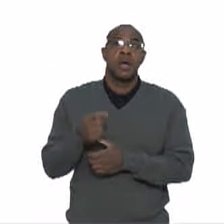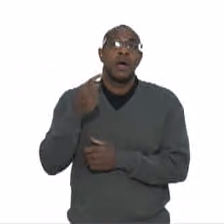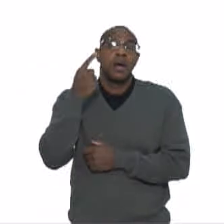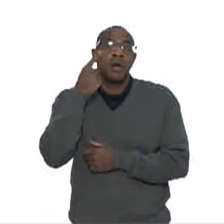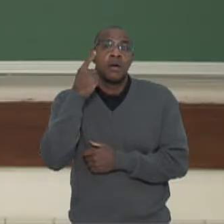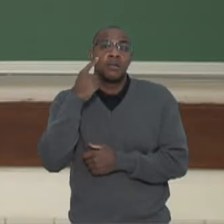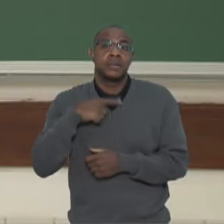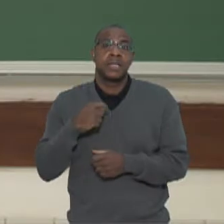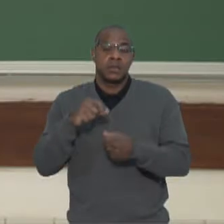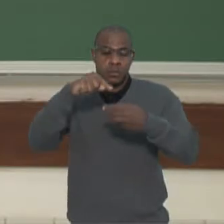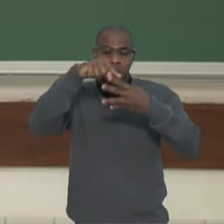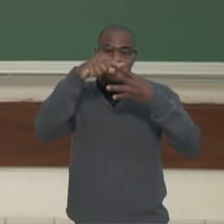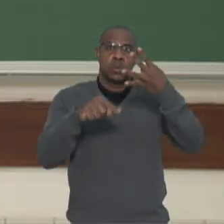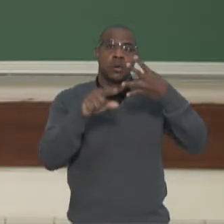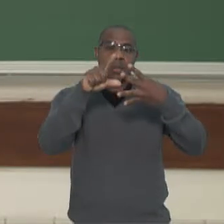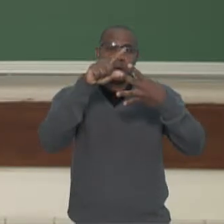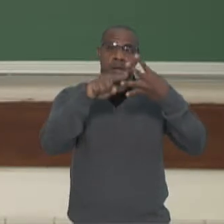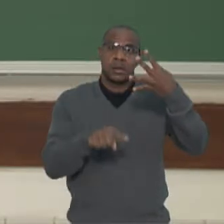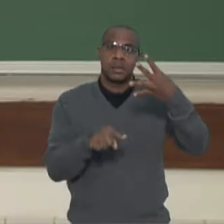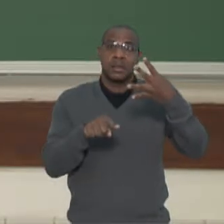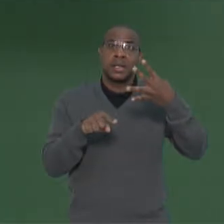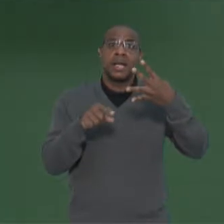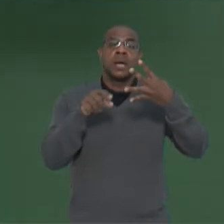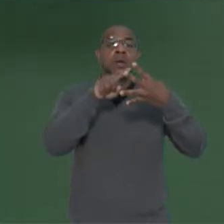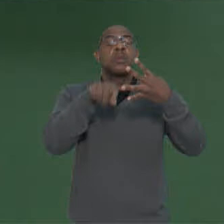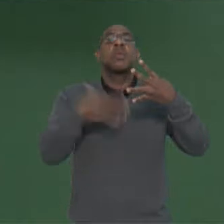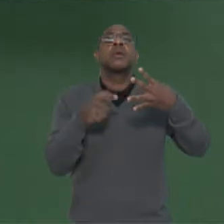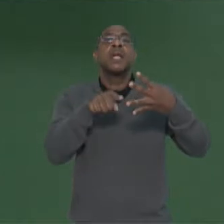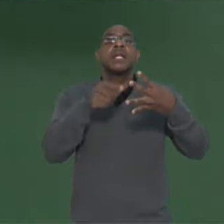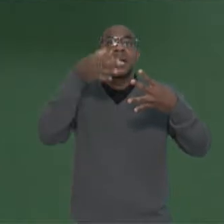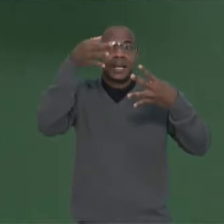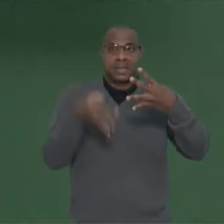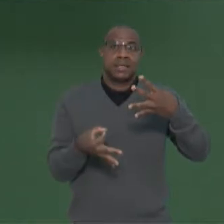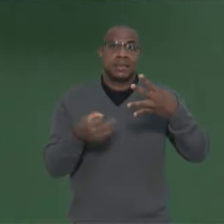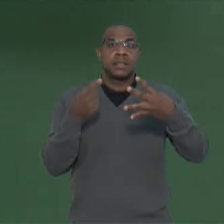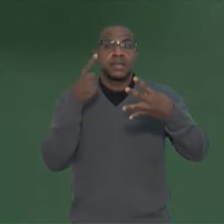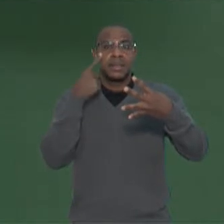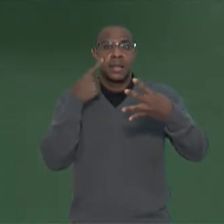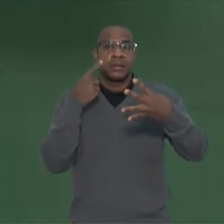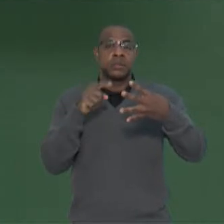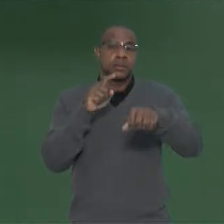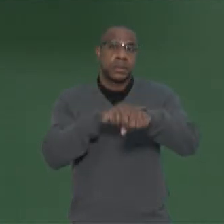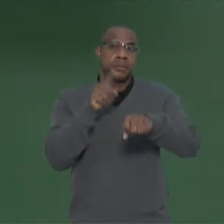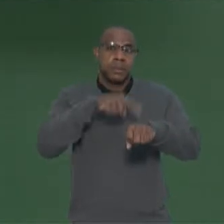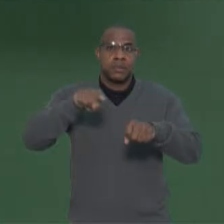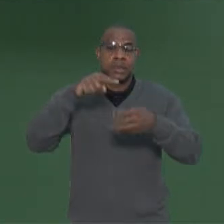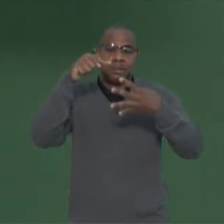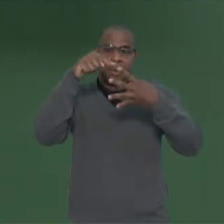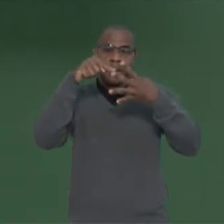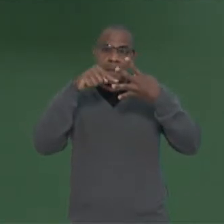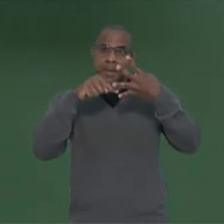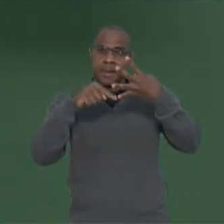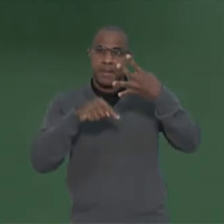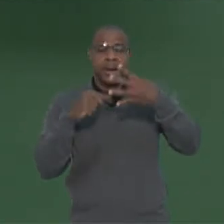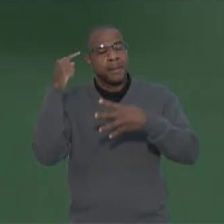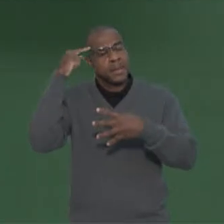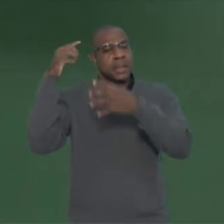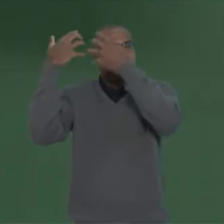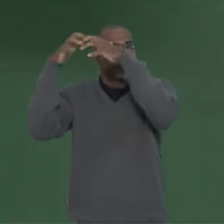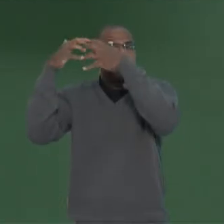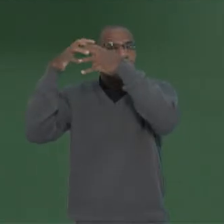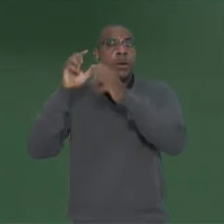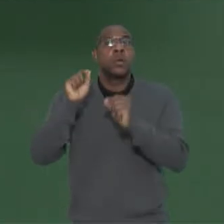tem 4 opções, uma delas é a correta. Vou dar um tempo para você ler todas essas opções, refletir sobre o que